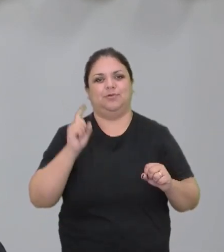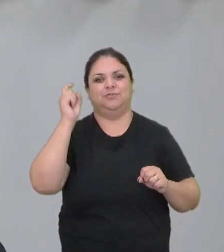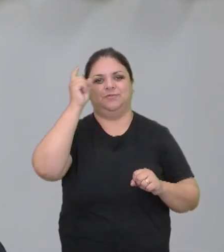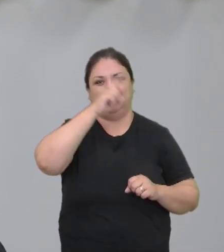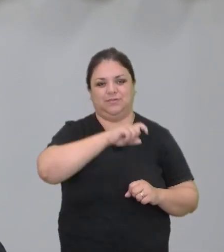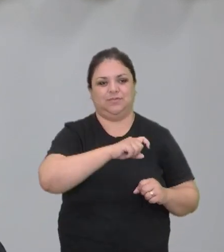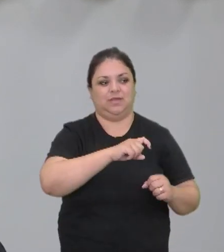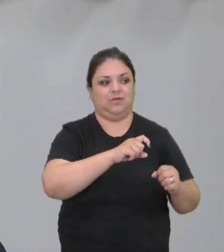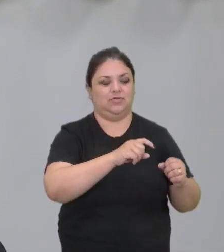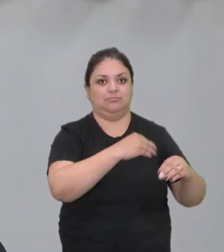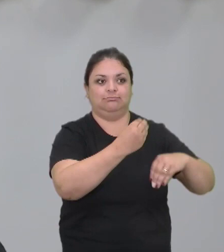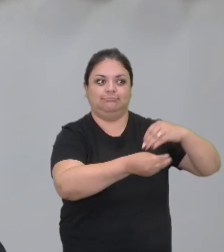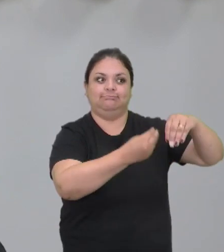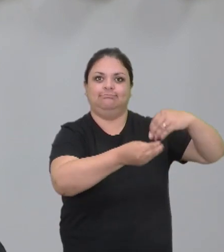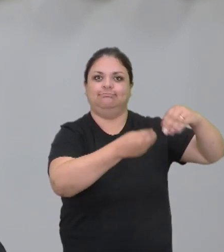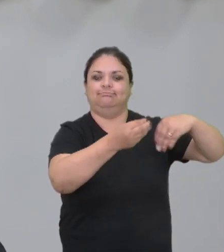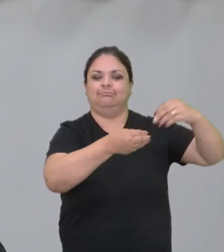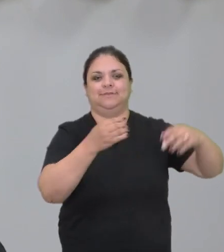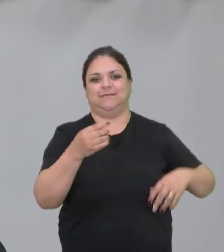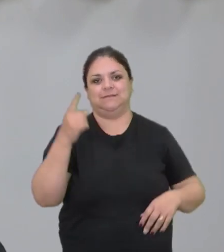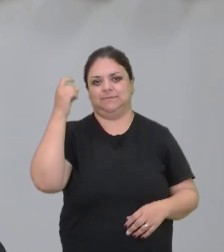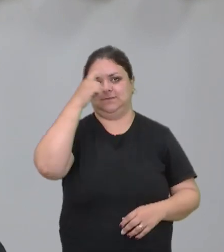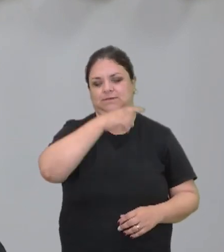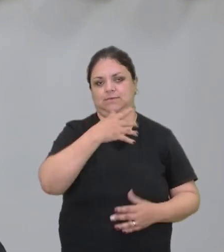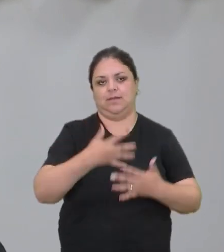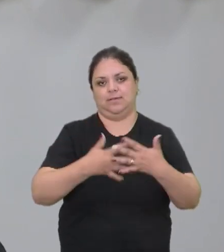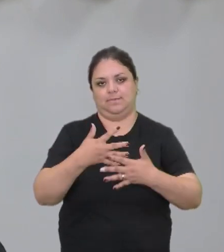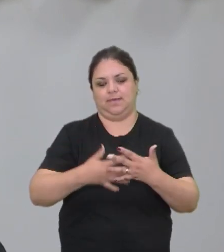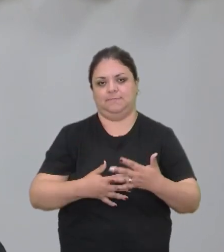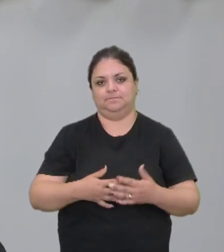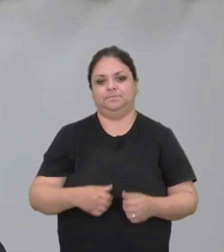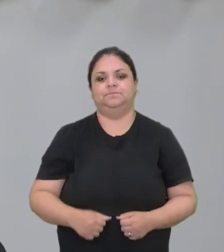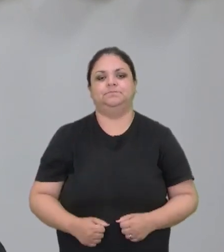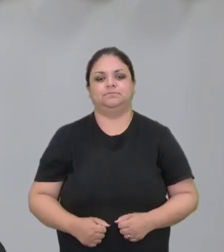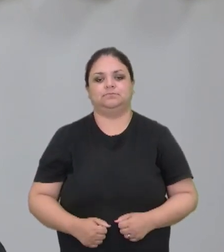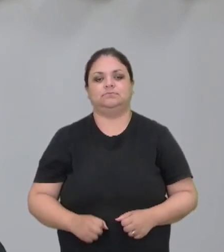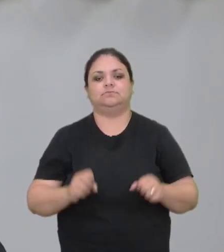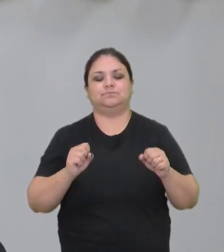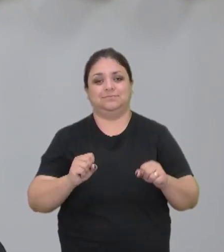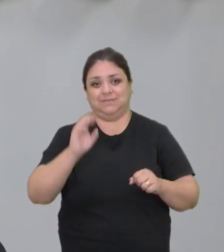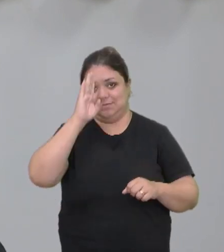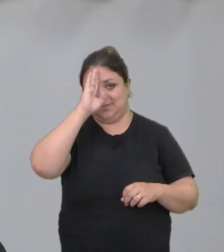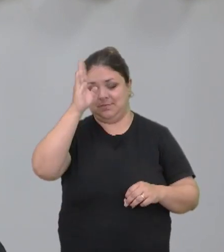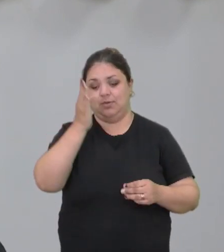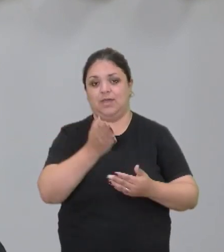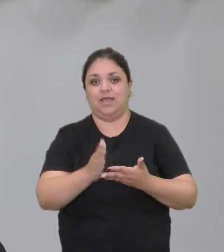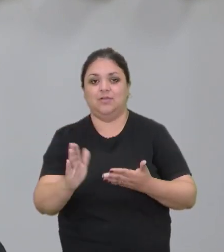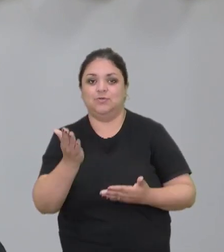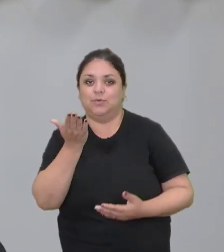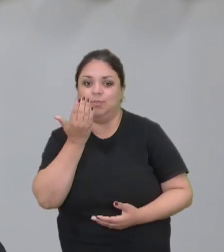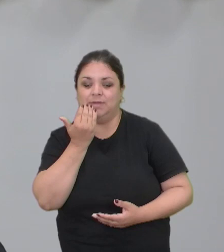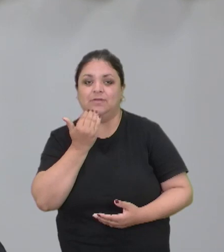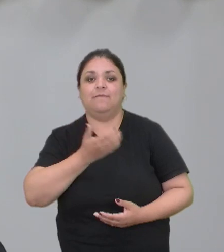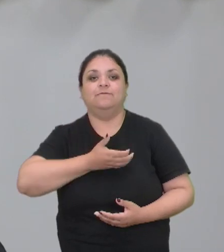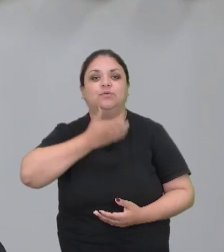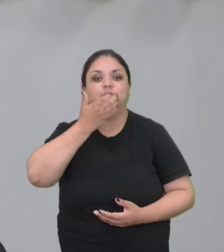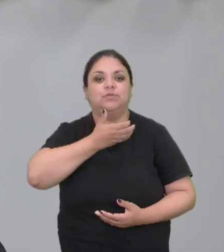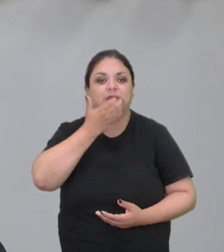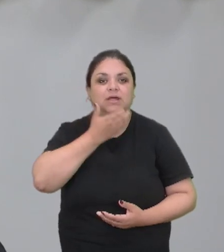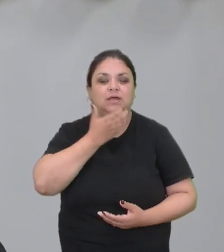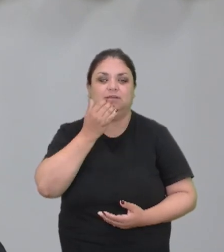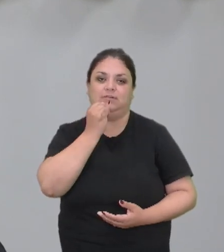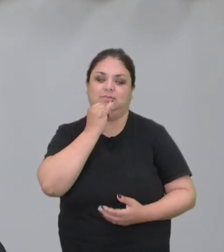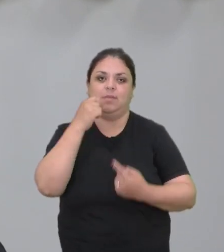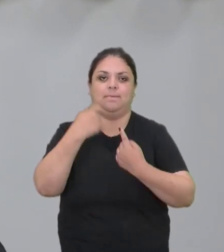minha compostagem. Então, quais são os alimentos que vai? Principalmente, né, os restos aí de frutas, então cascas